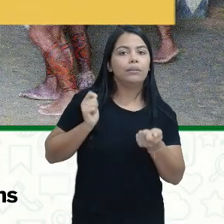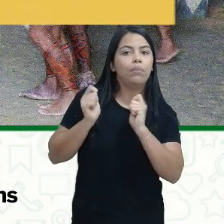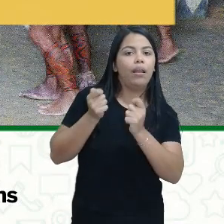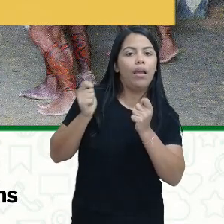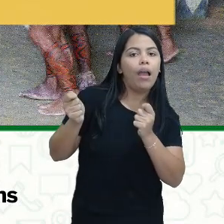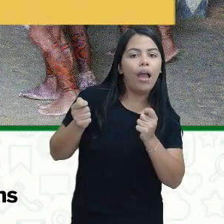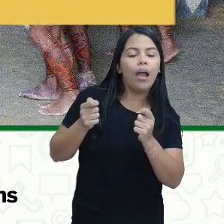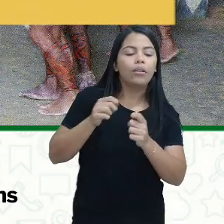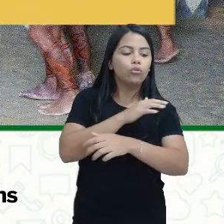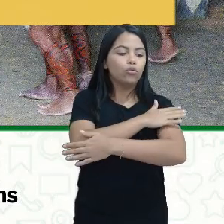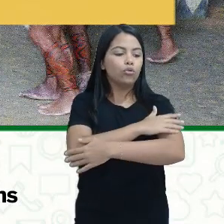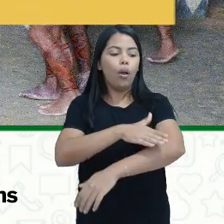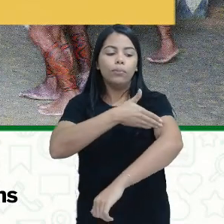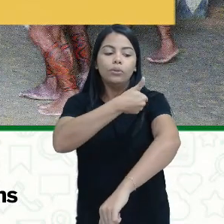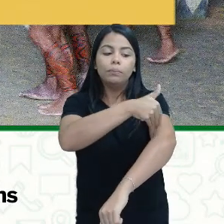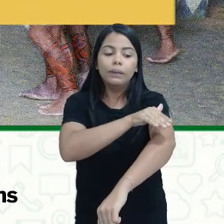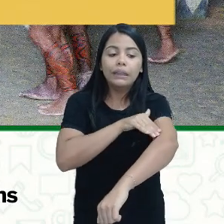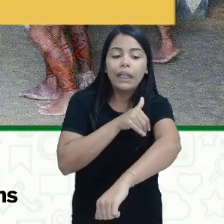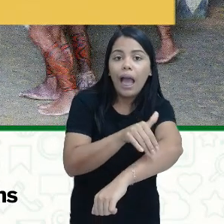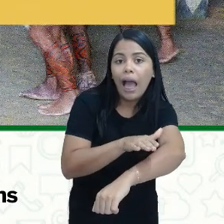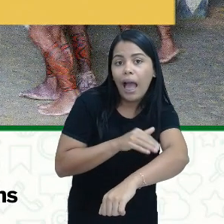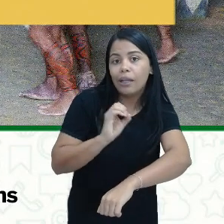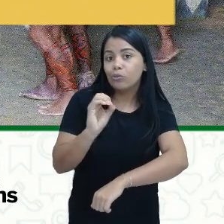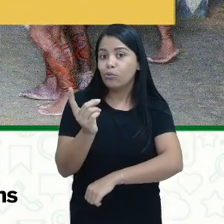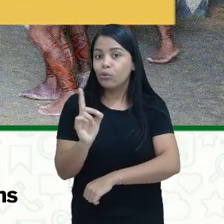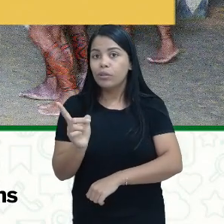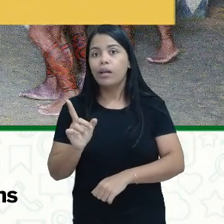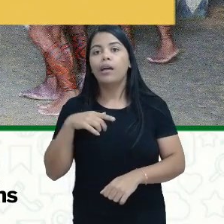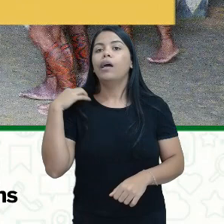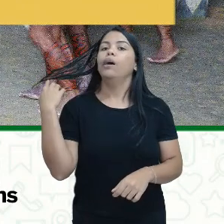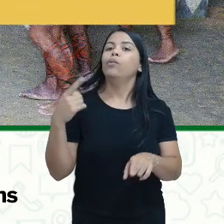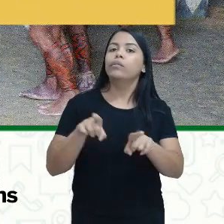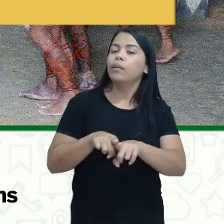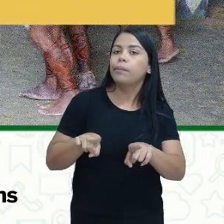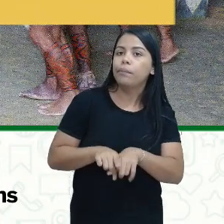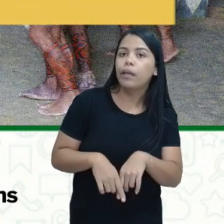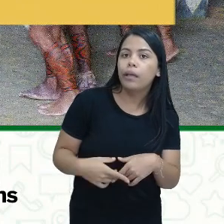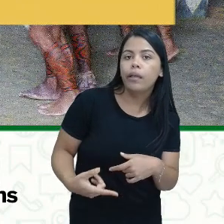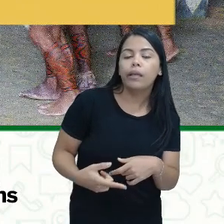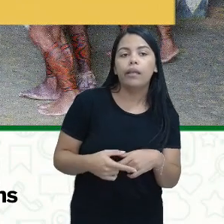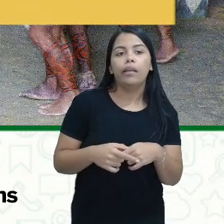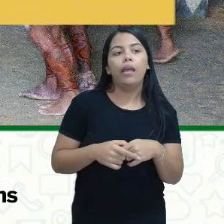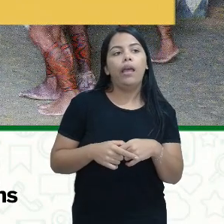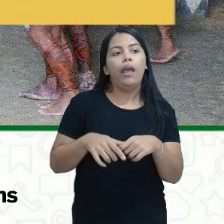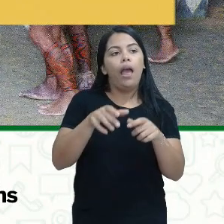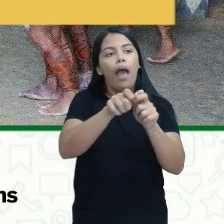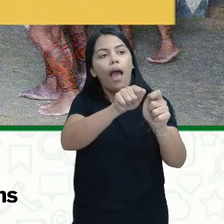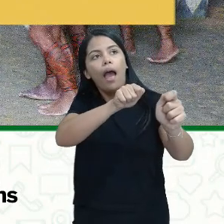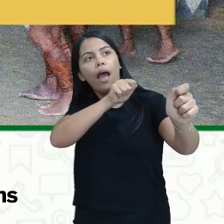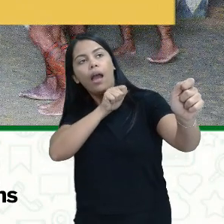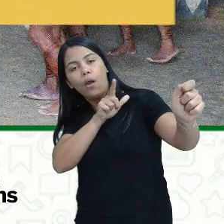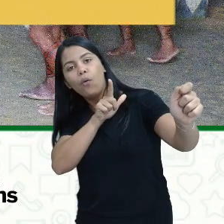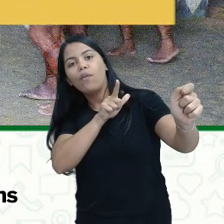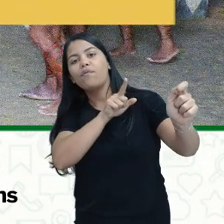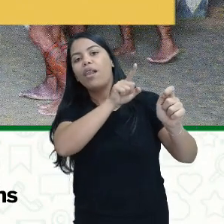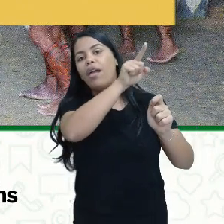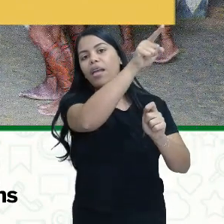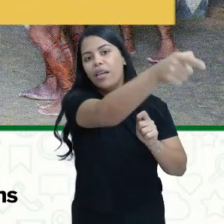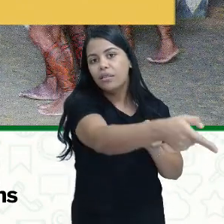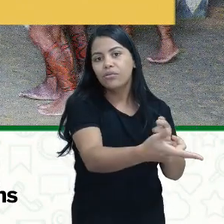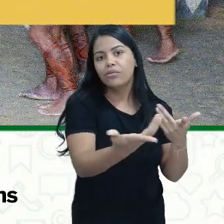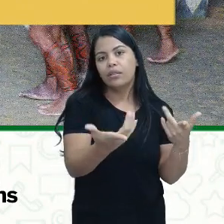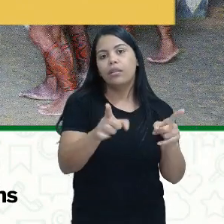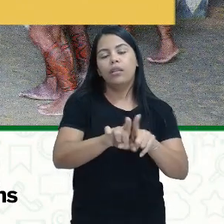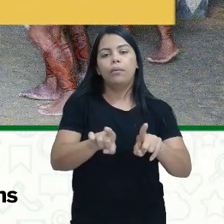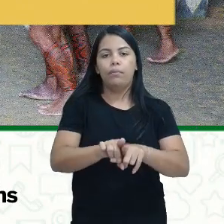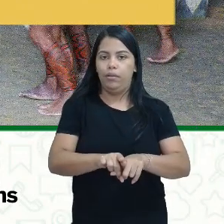com pinturas ou não, zarabatanas, arco e flecha. Então, ou seja,